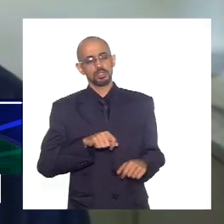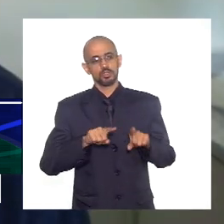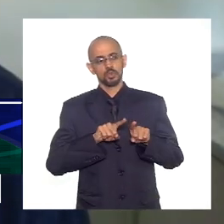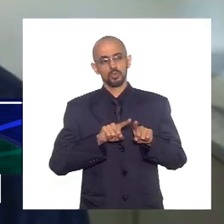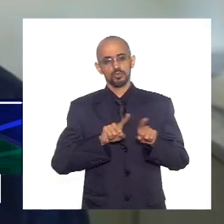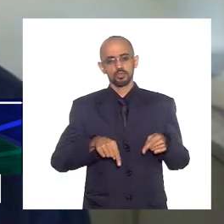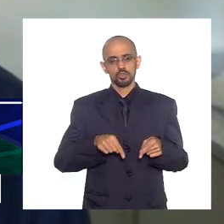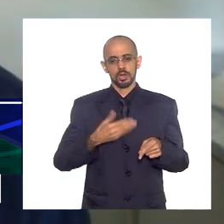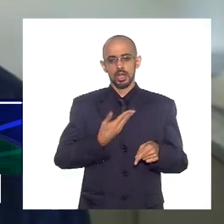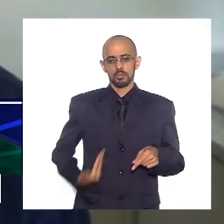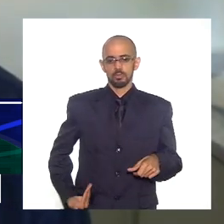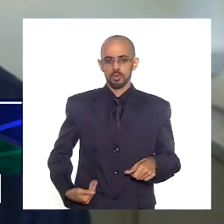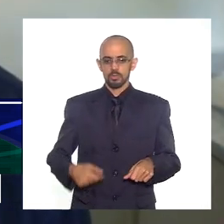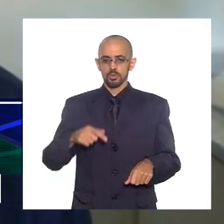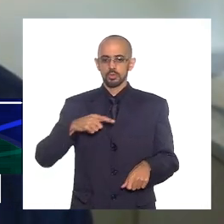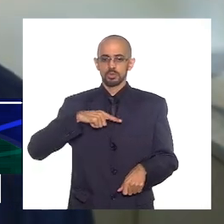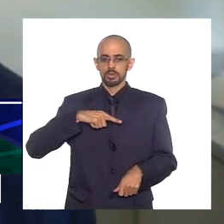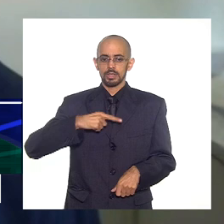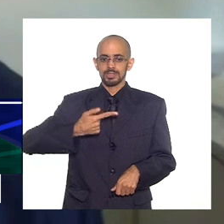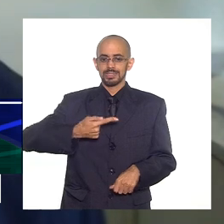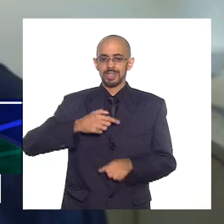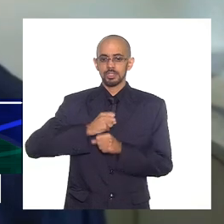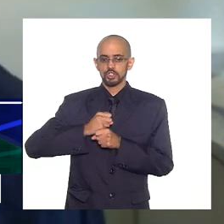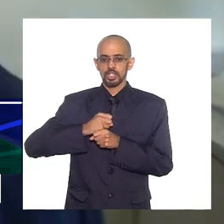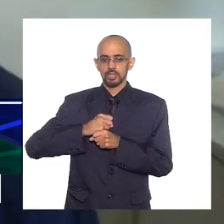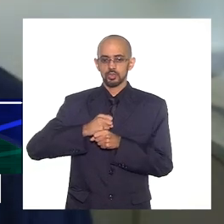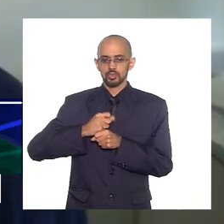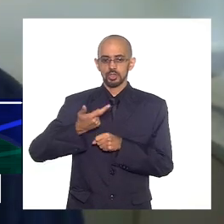há 7 anos sem reposição.